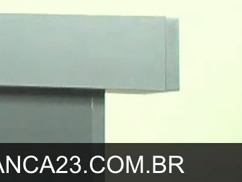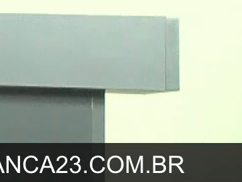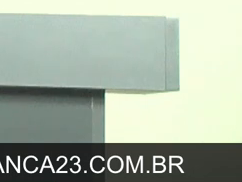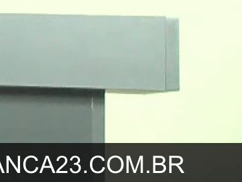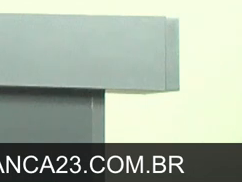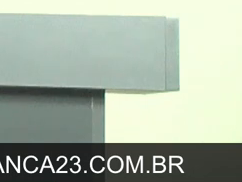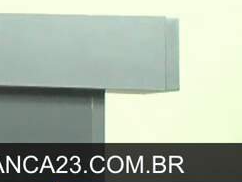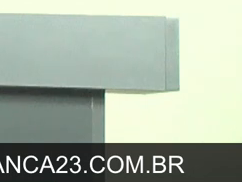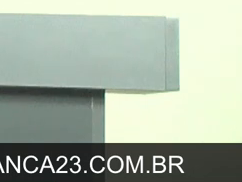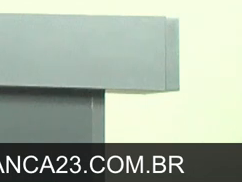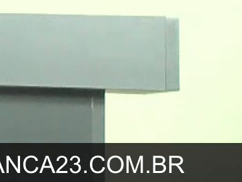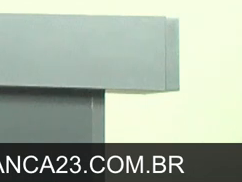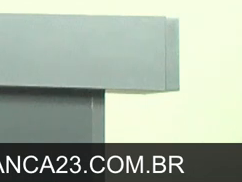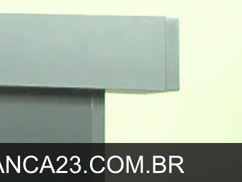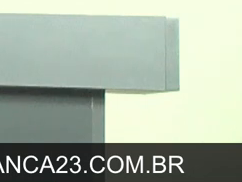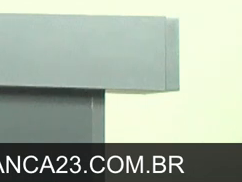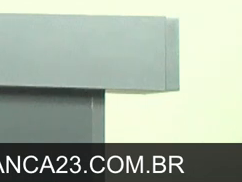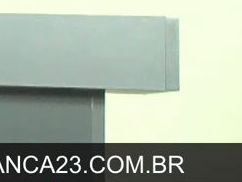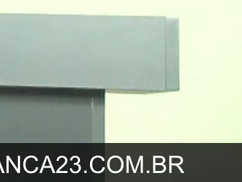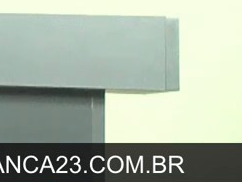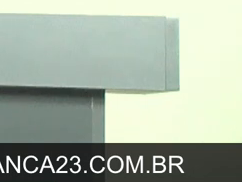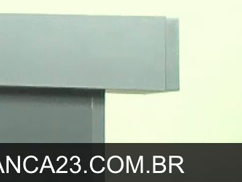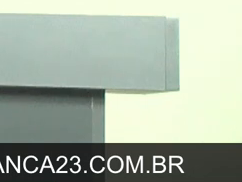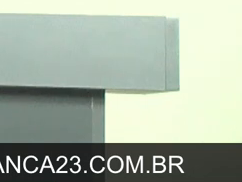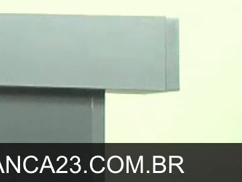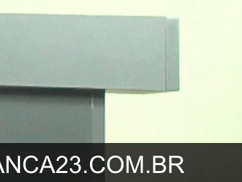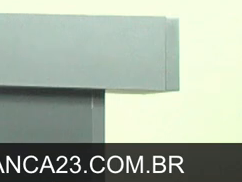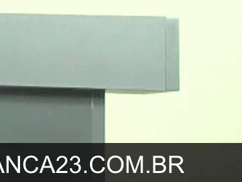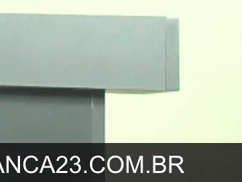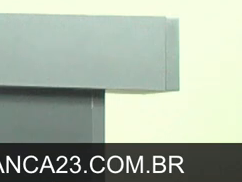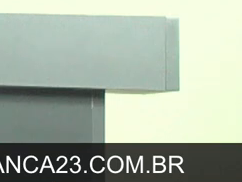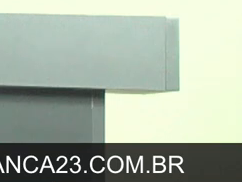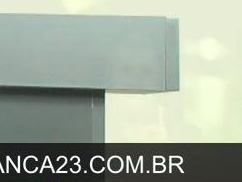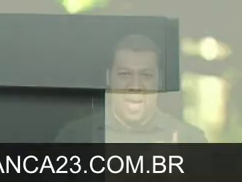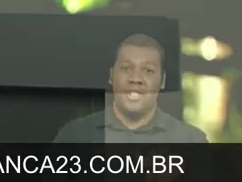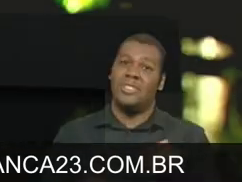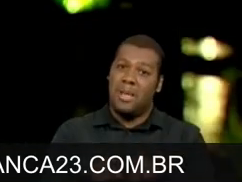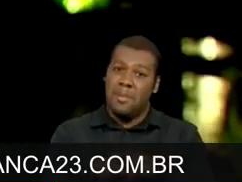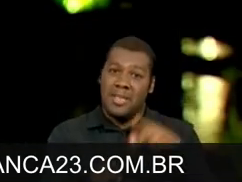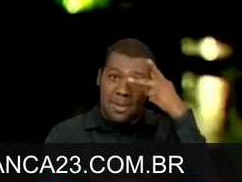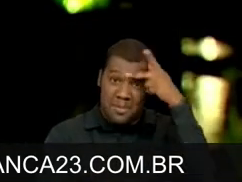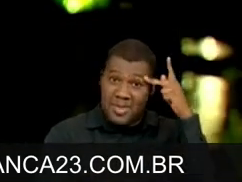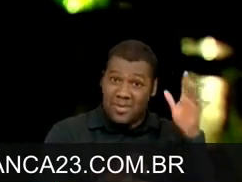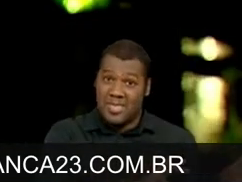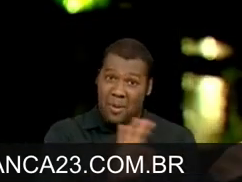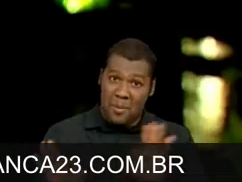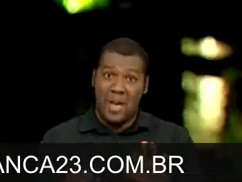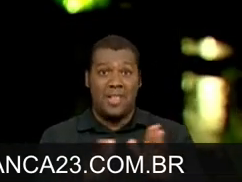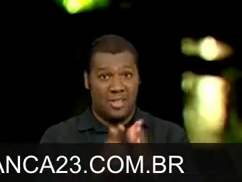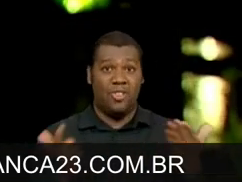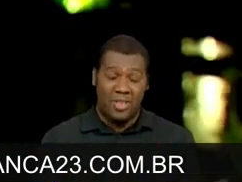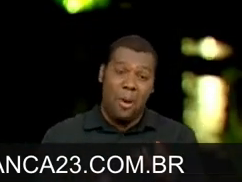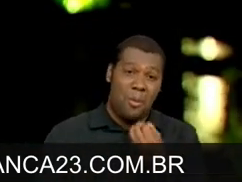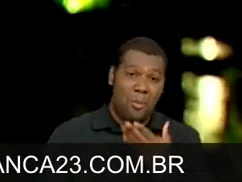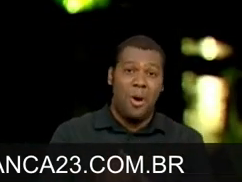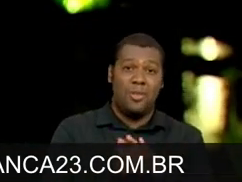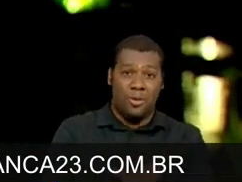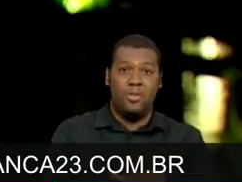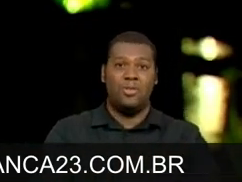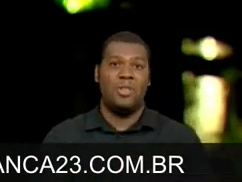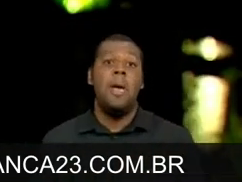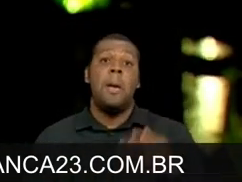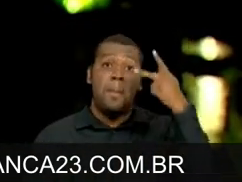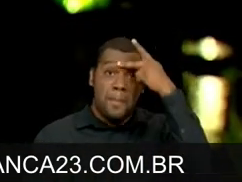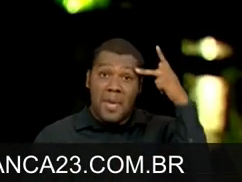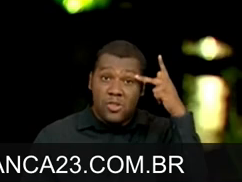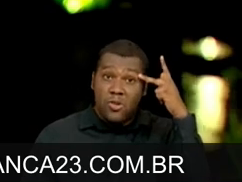de 1 milhão de usuários. Vamos entender como funciona. Mais de 1 milhão de brasileiros já realizaram o